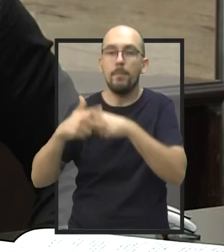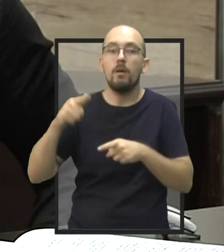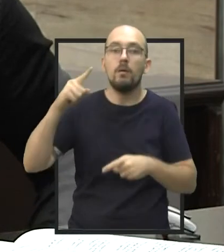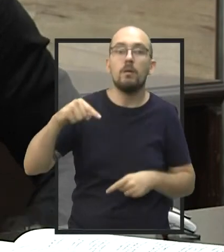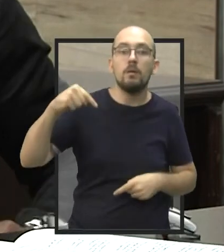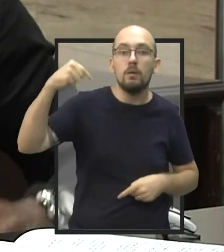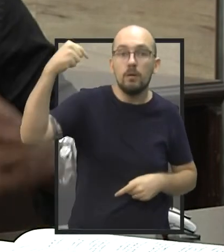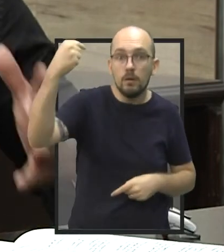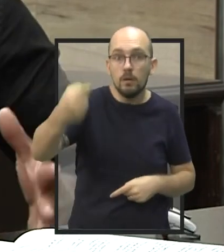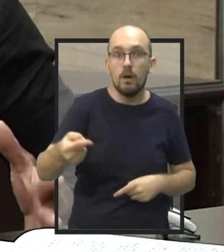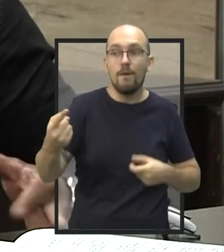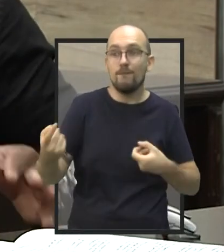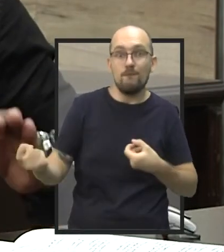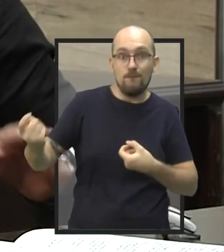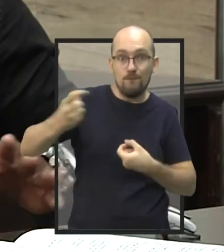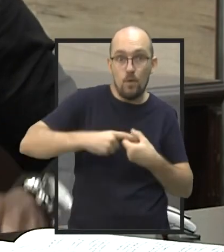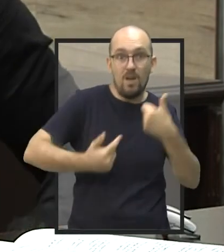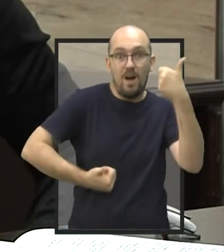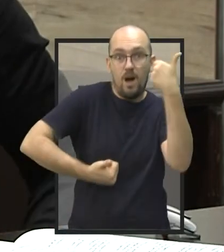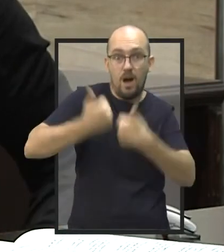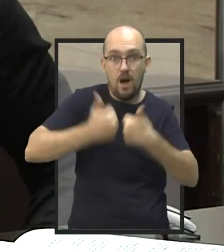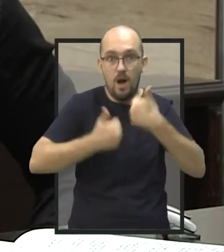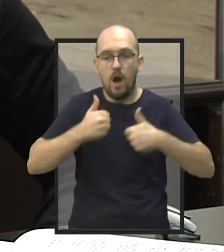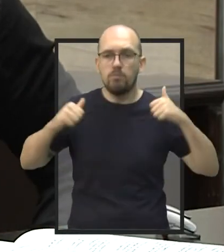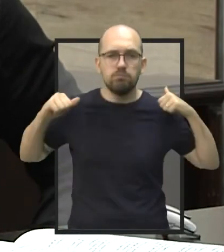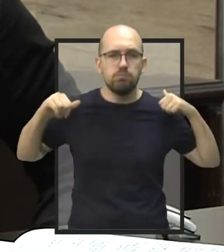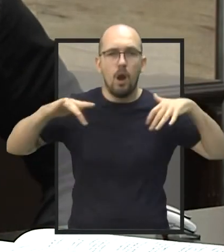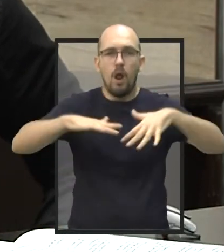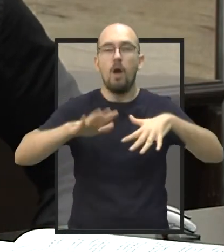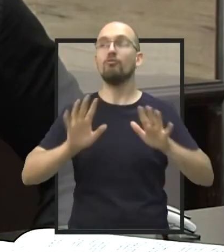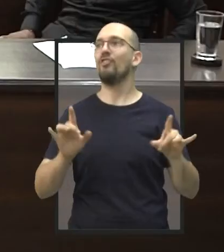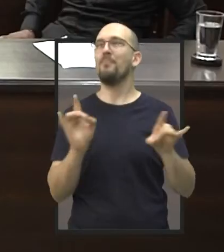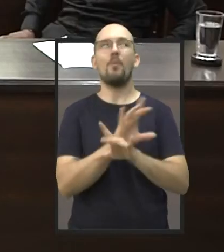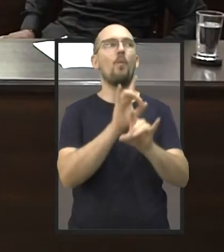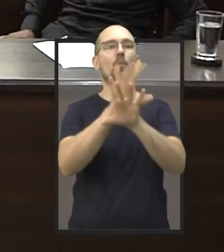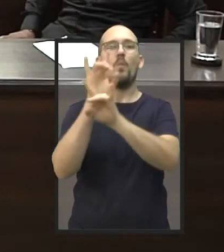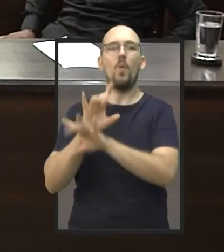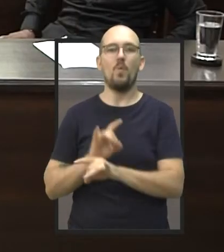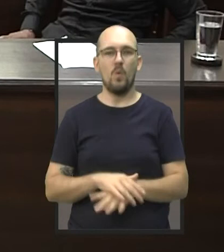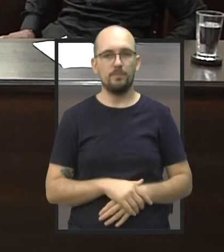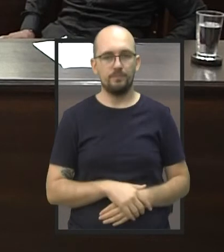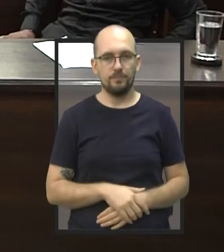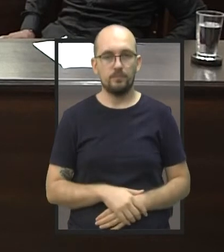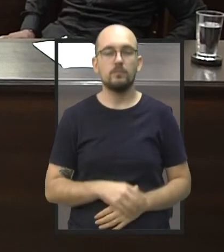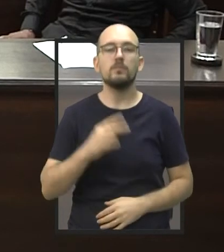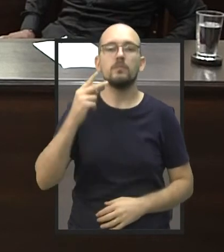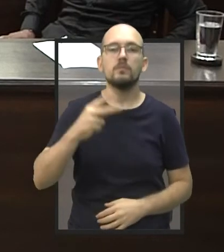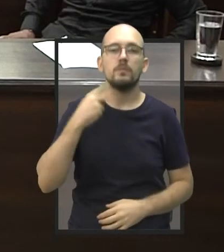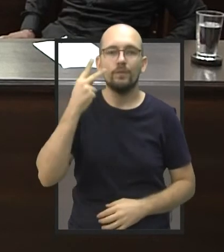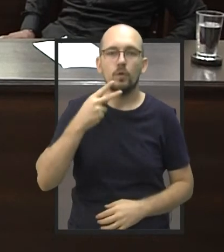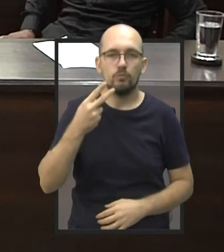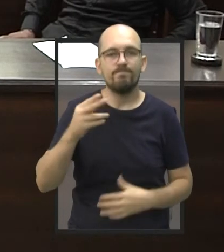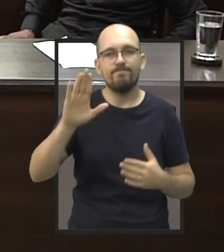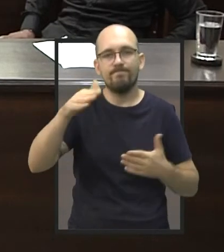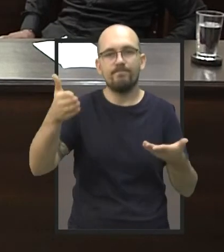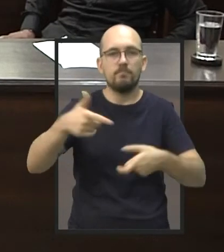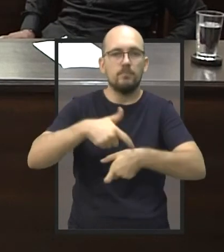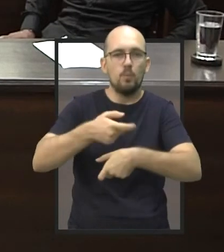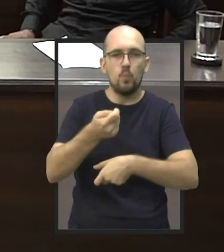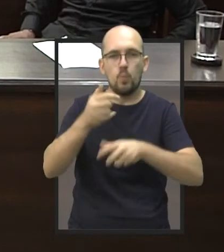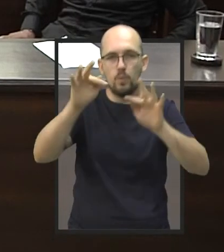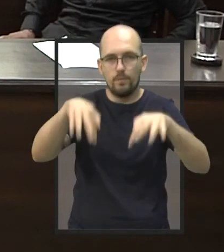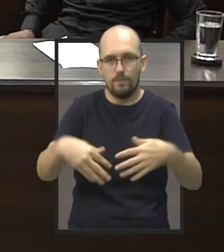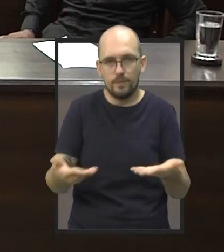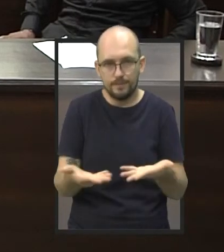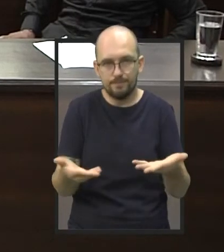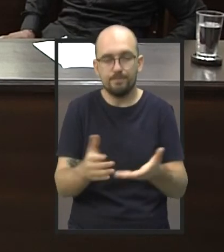essa manutenção. Quando voltar, você tem essa situação tudo em ordem. Vereador, bom, a gente já está quase com o tempo esgotado